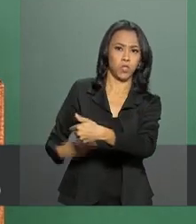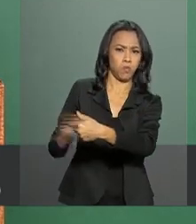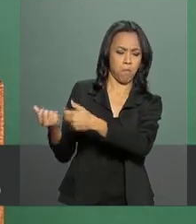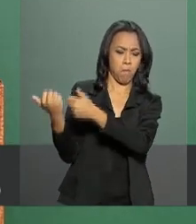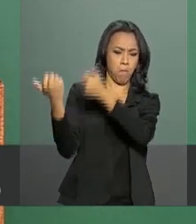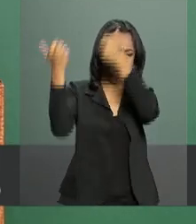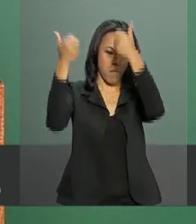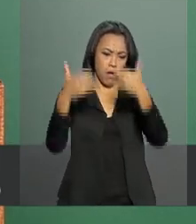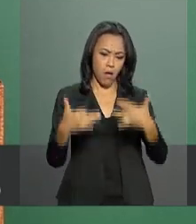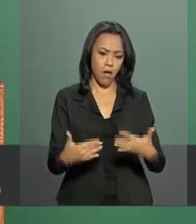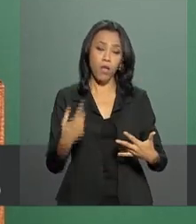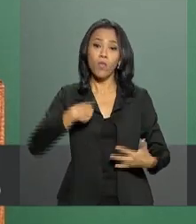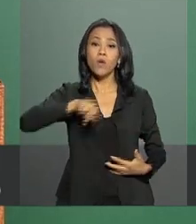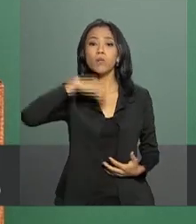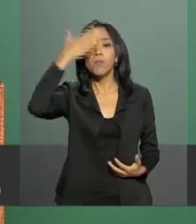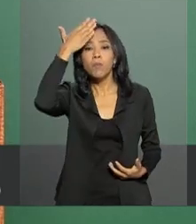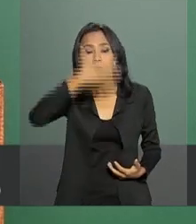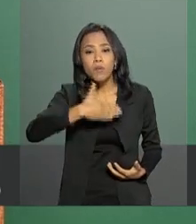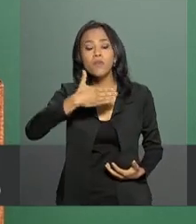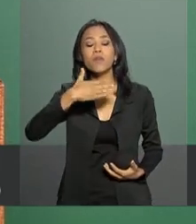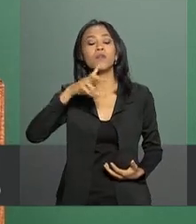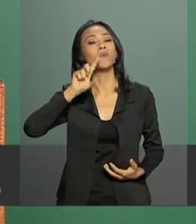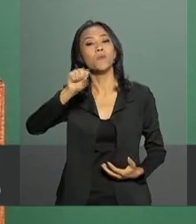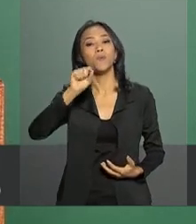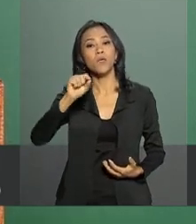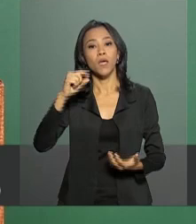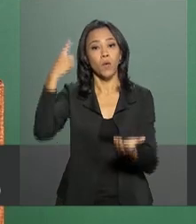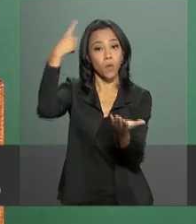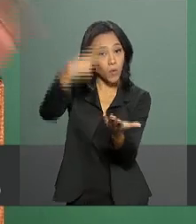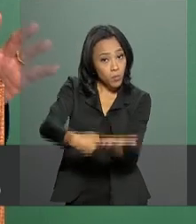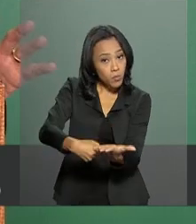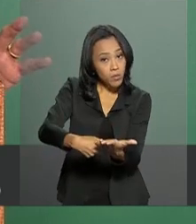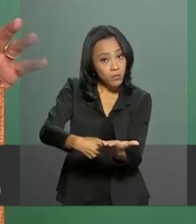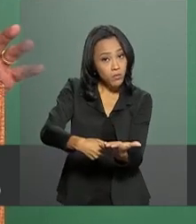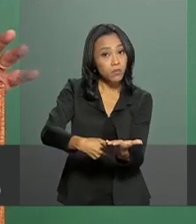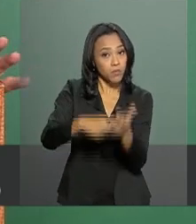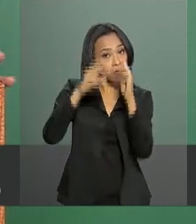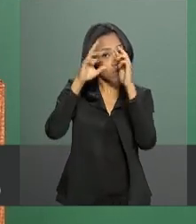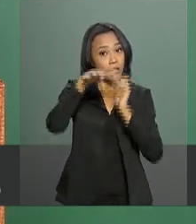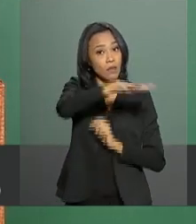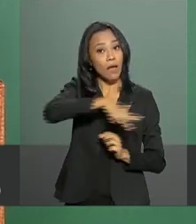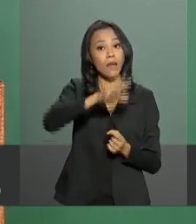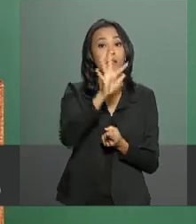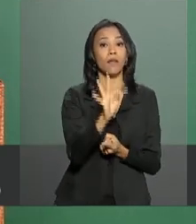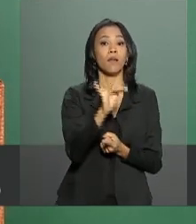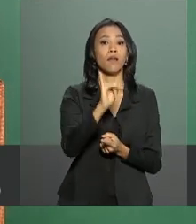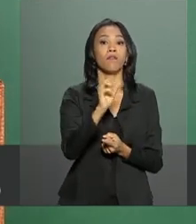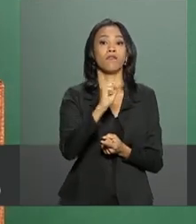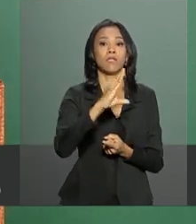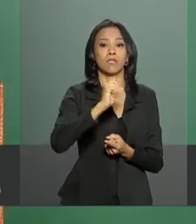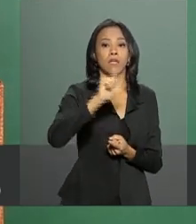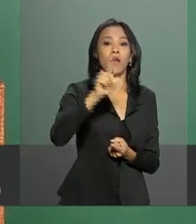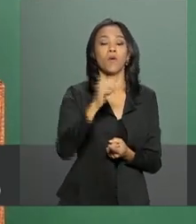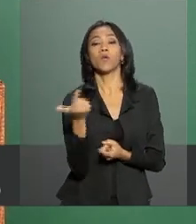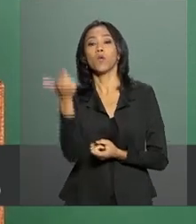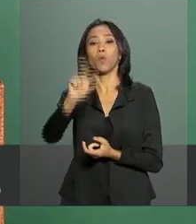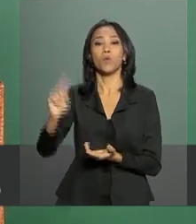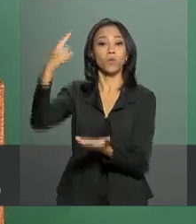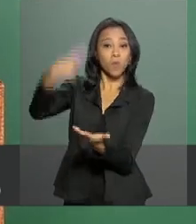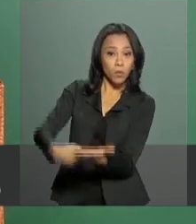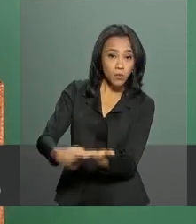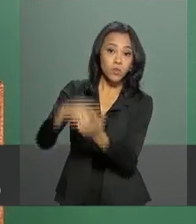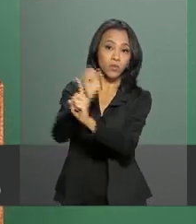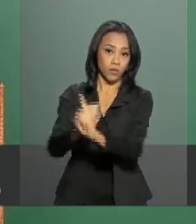que é na verdade a conjugação da responsabilidade fiscal com a responsabilidade social